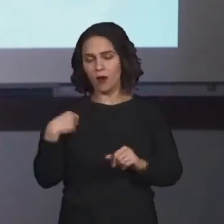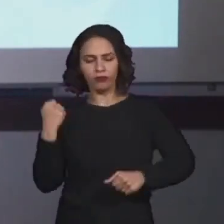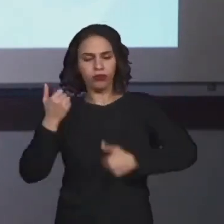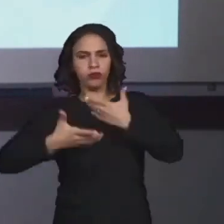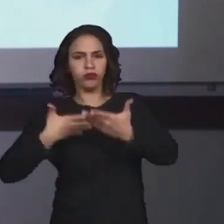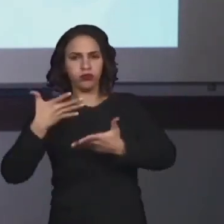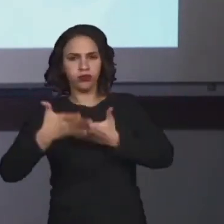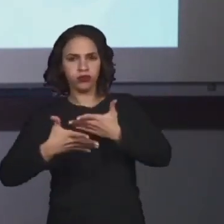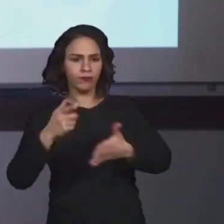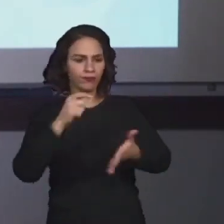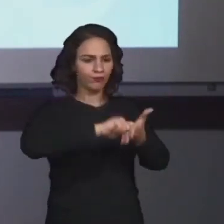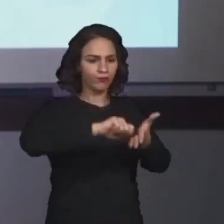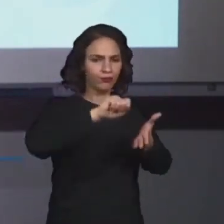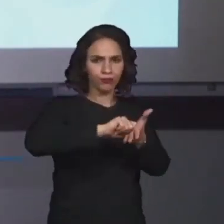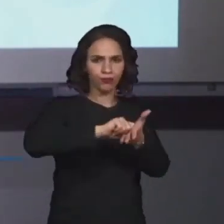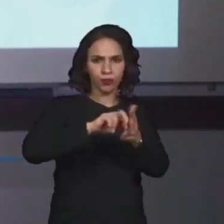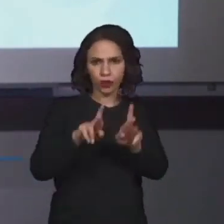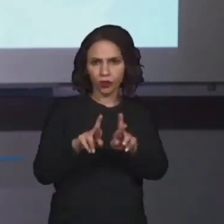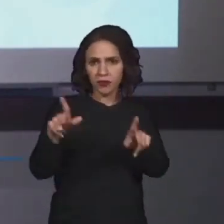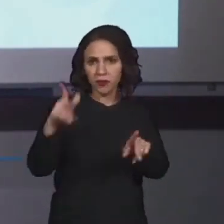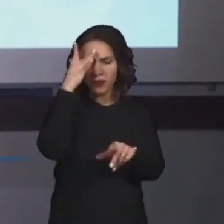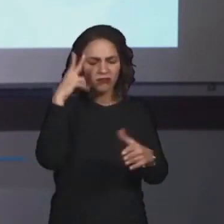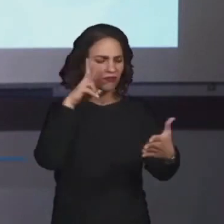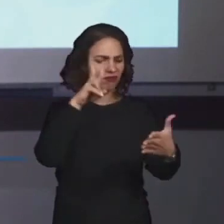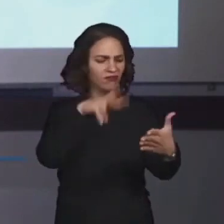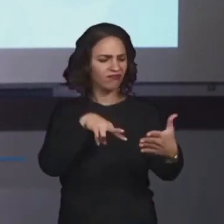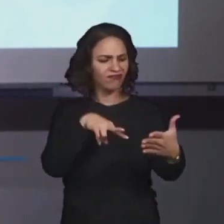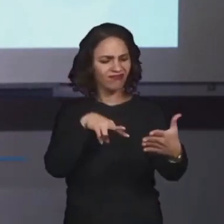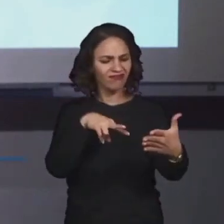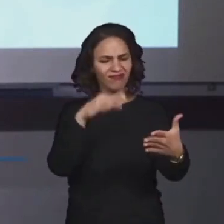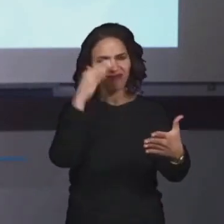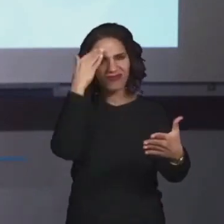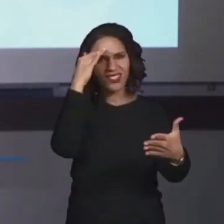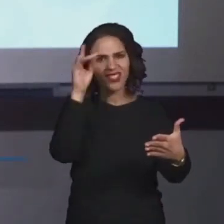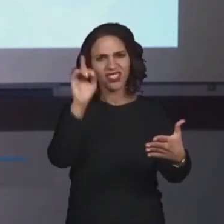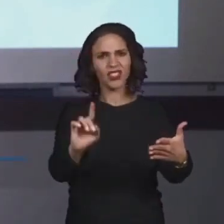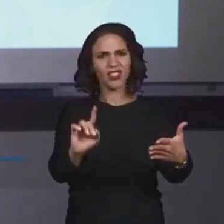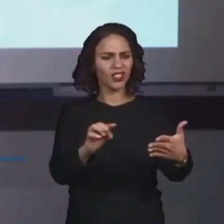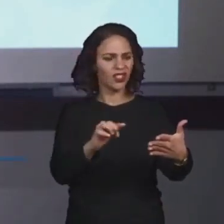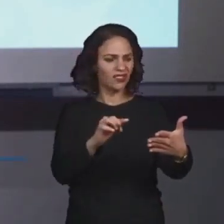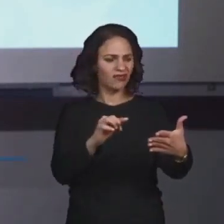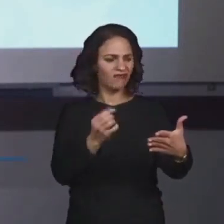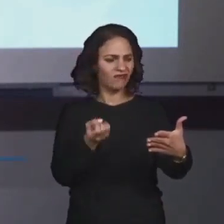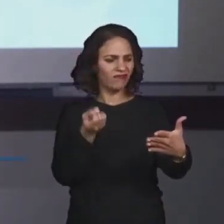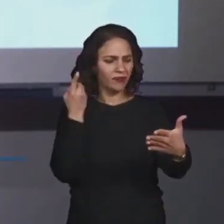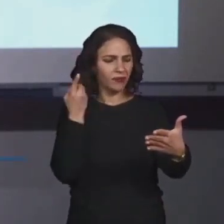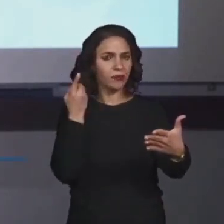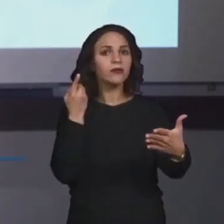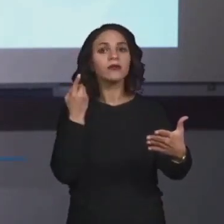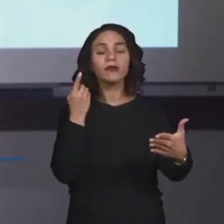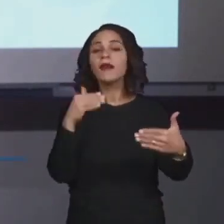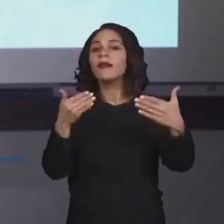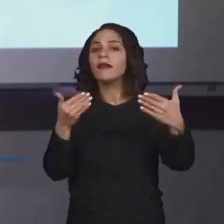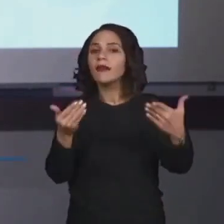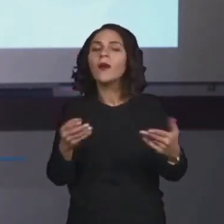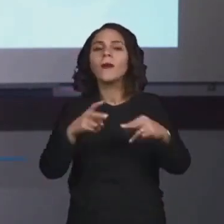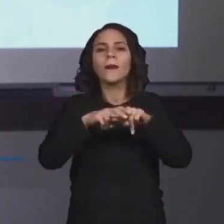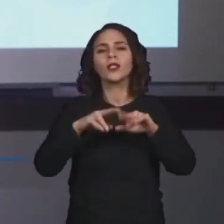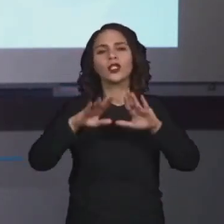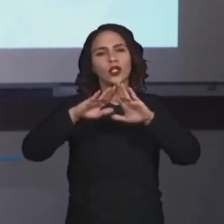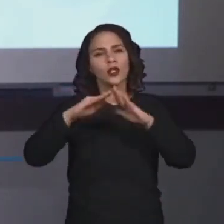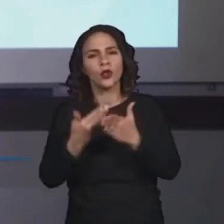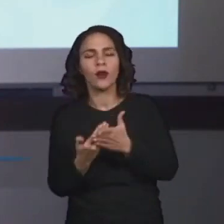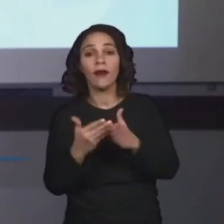forma que eu falo, o outro pode não entender, não compreender a minha escrita. Por isso que na escola, nos